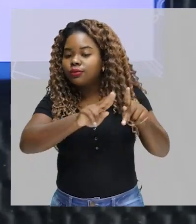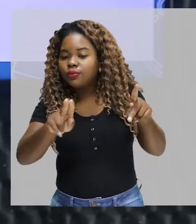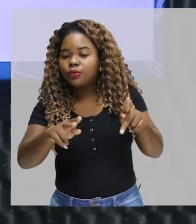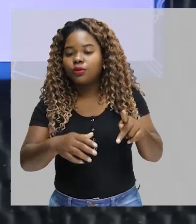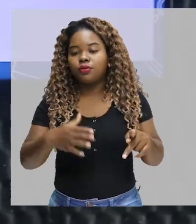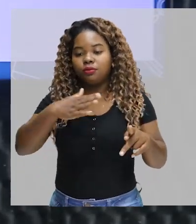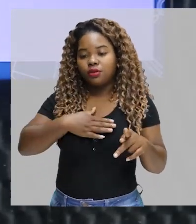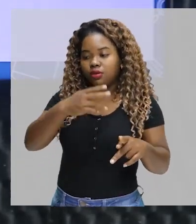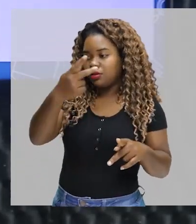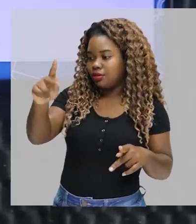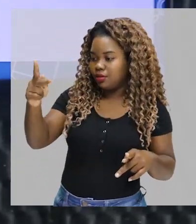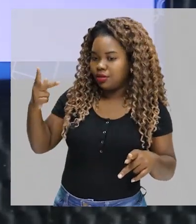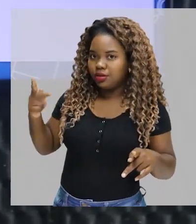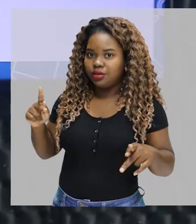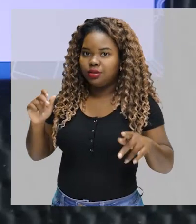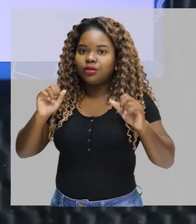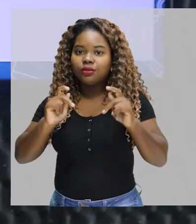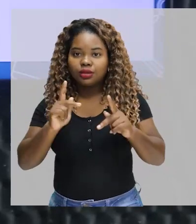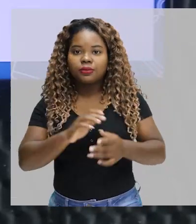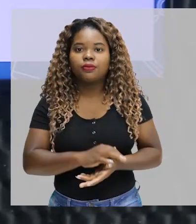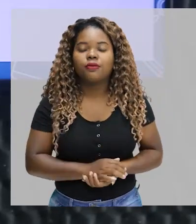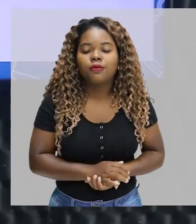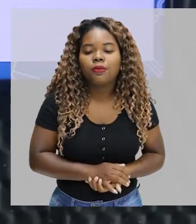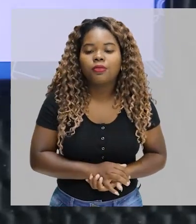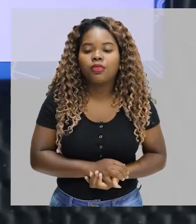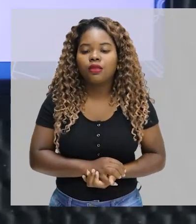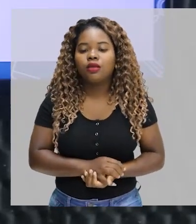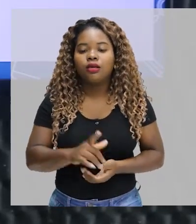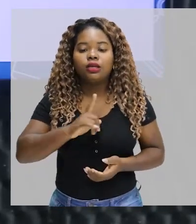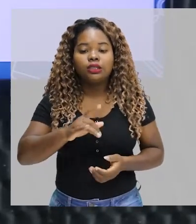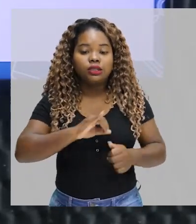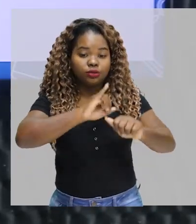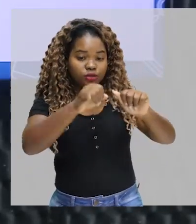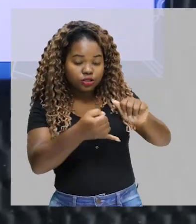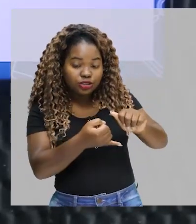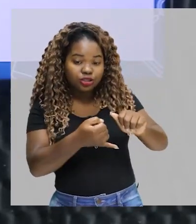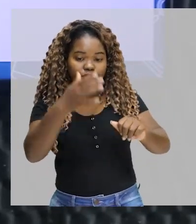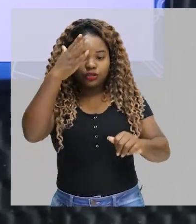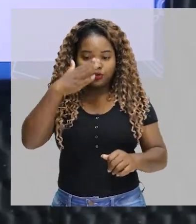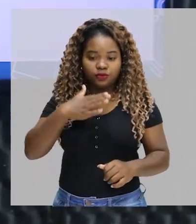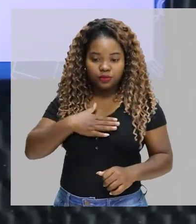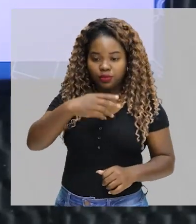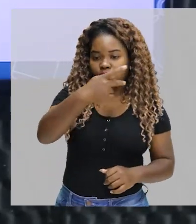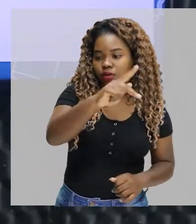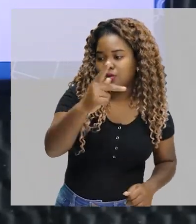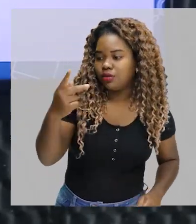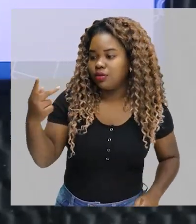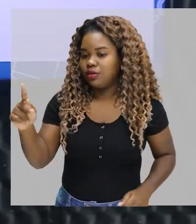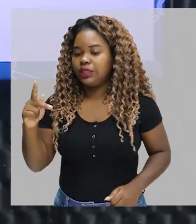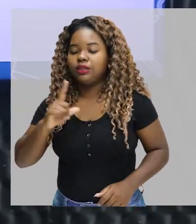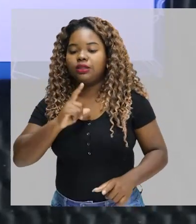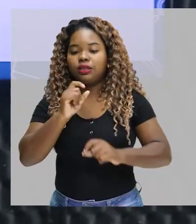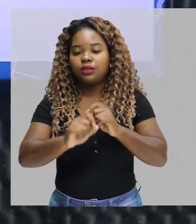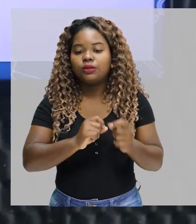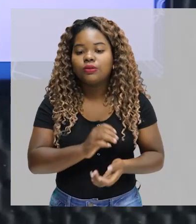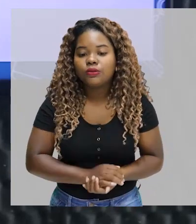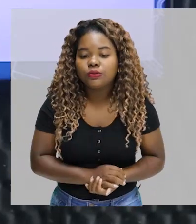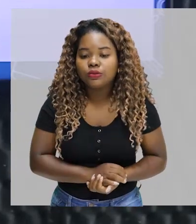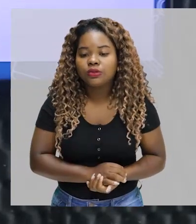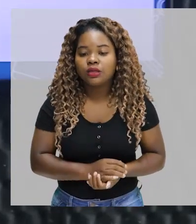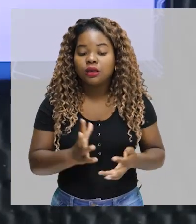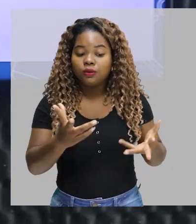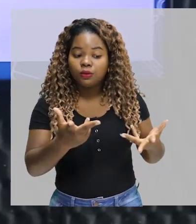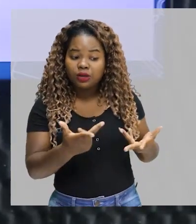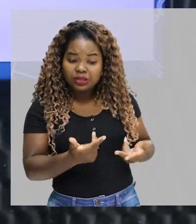central entre eles quando a gente pensa o uso? Adjetivo possessivo é uma palavra que dá qualidade de